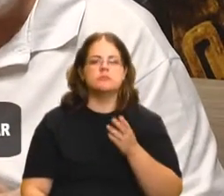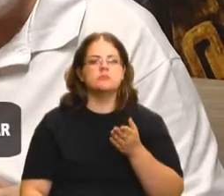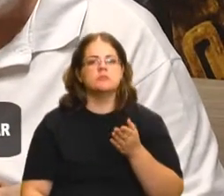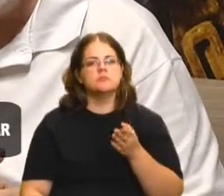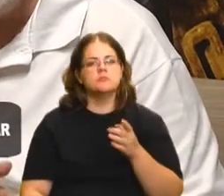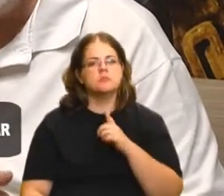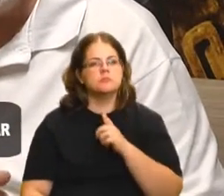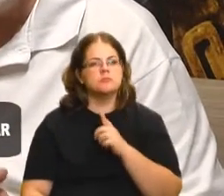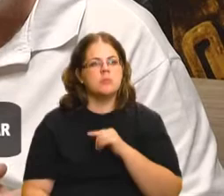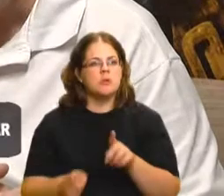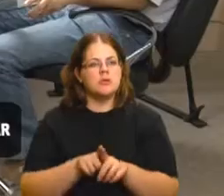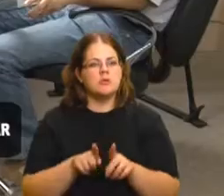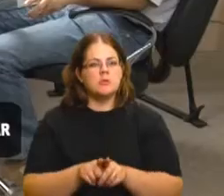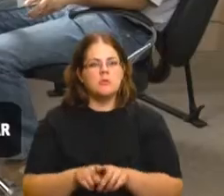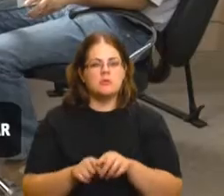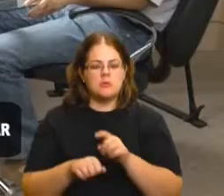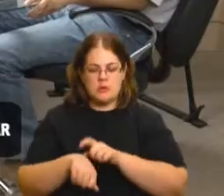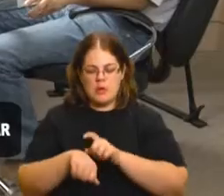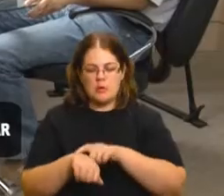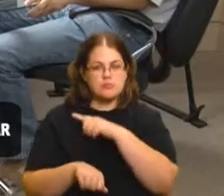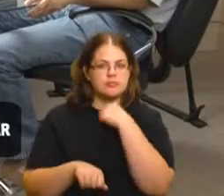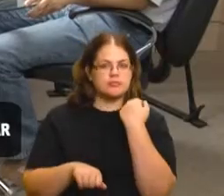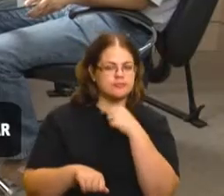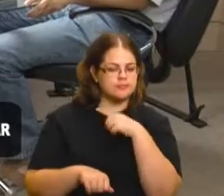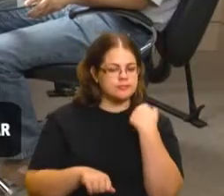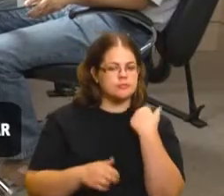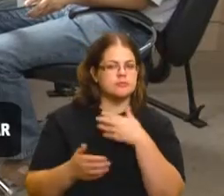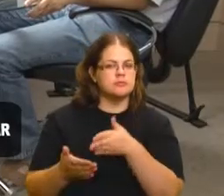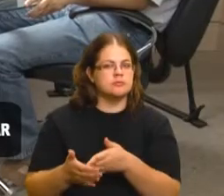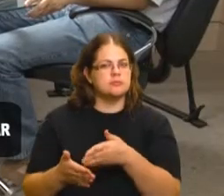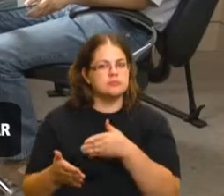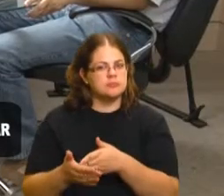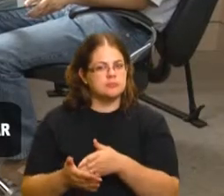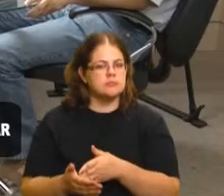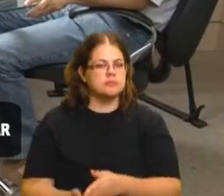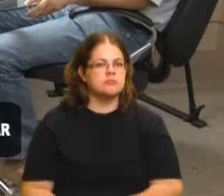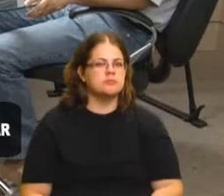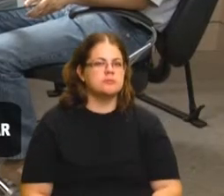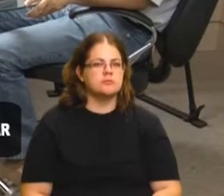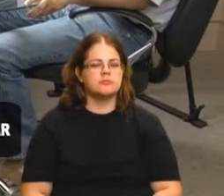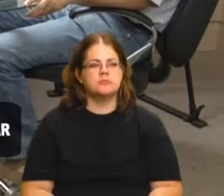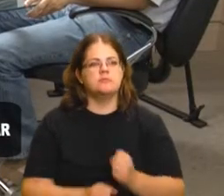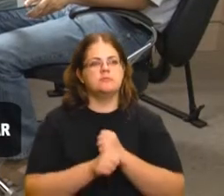Existe o decurso de prazo para aprovação. Foi em 66 o AI-2.